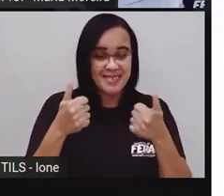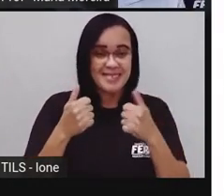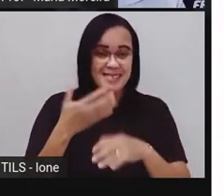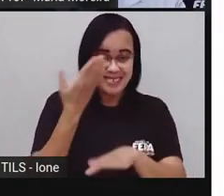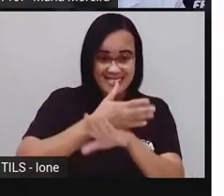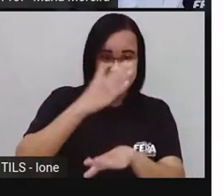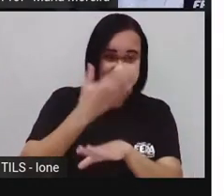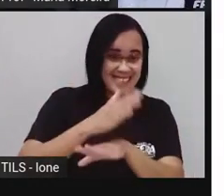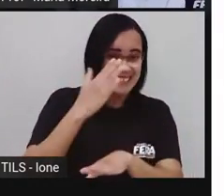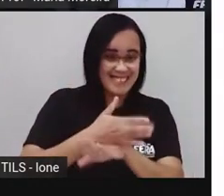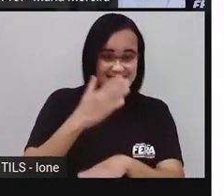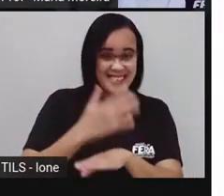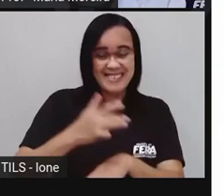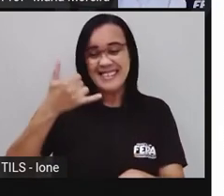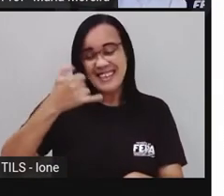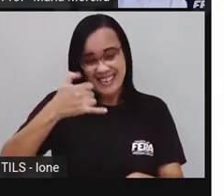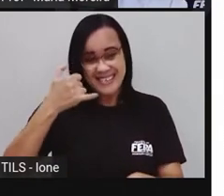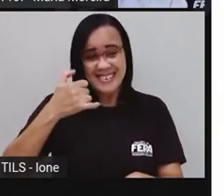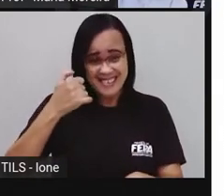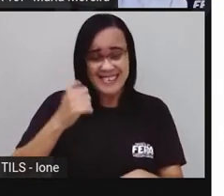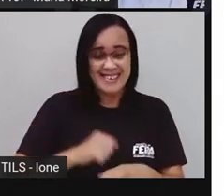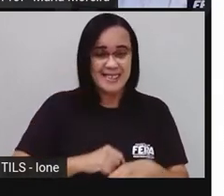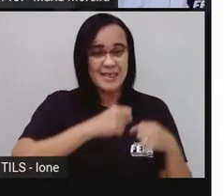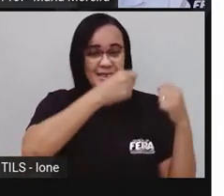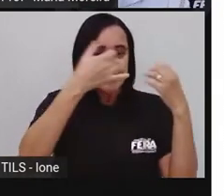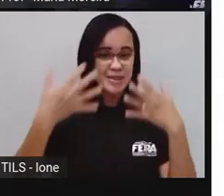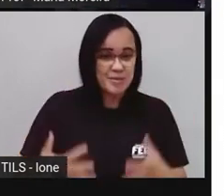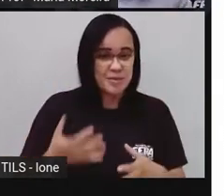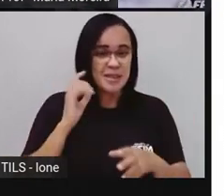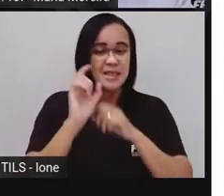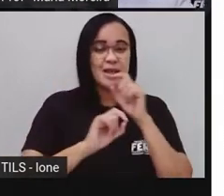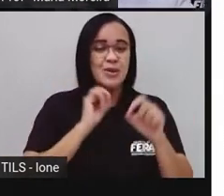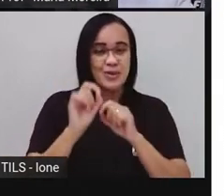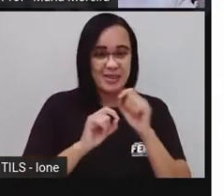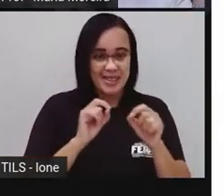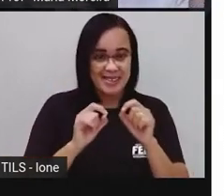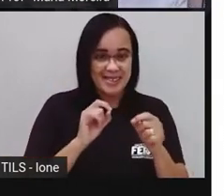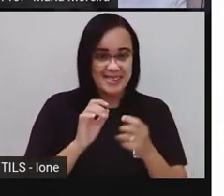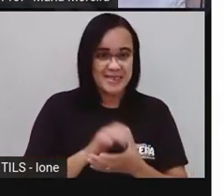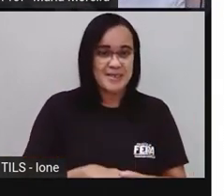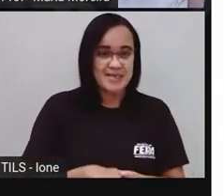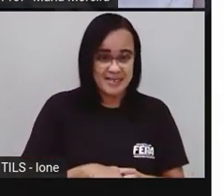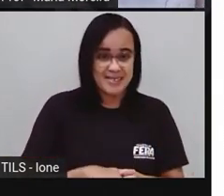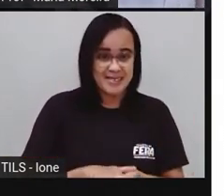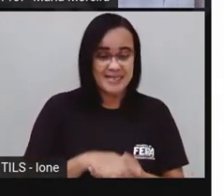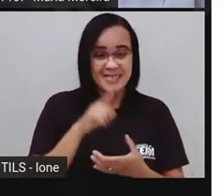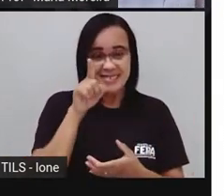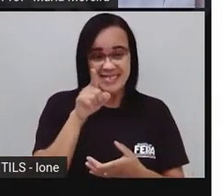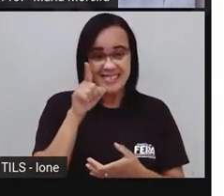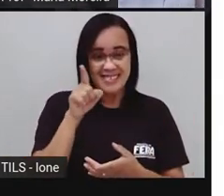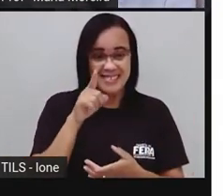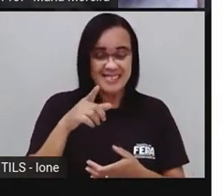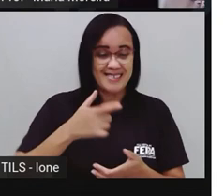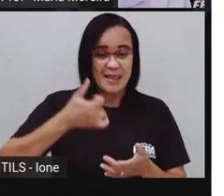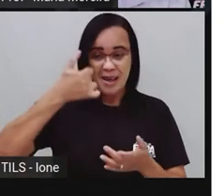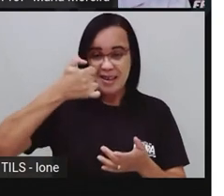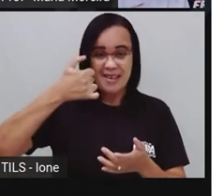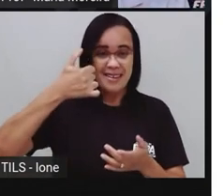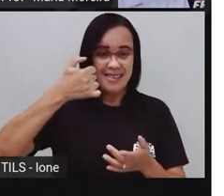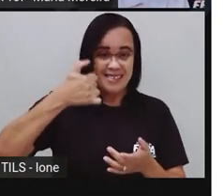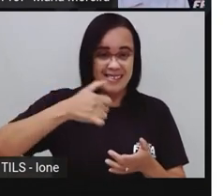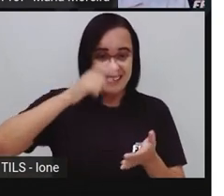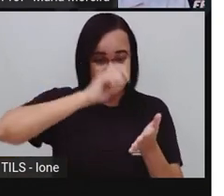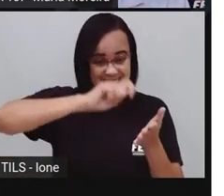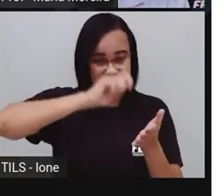com essa caneta e a mesa explicar para vocês fica mal a coisa da próxima é assim ó porque ela é toda desse jeito e a para não